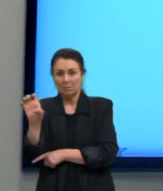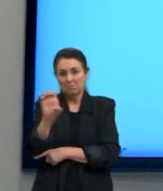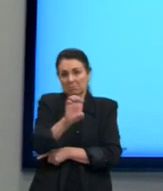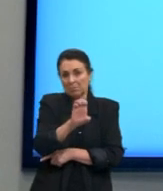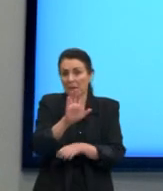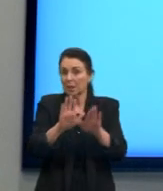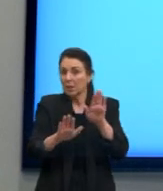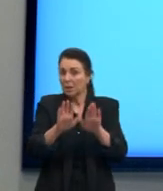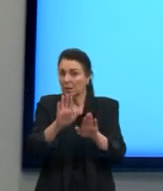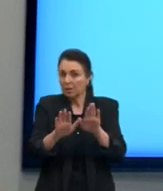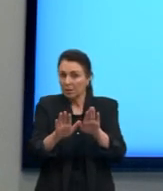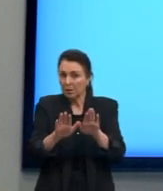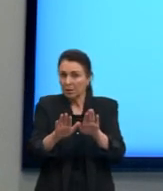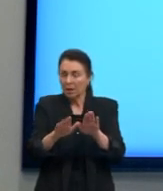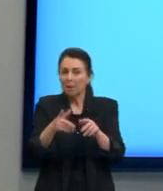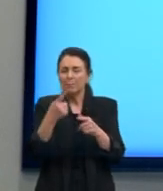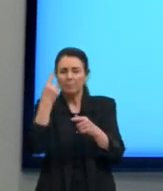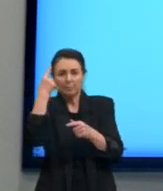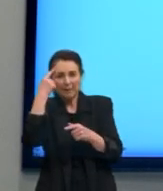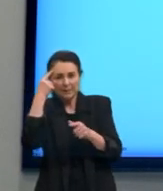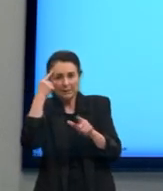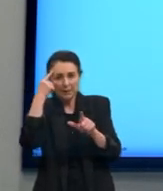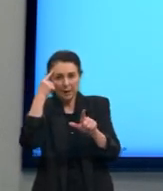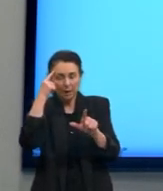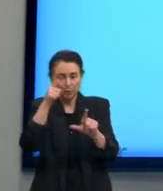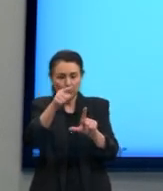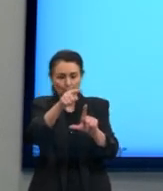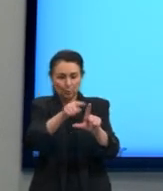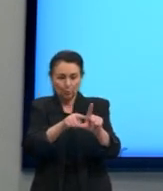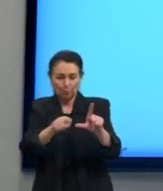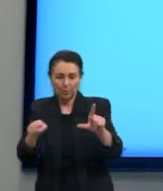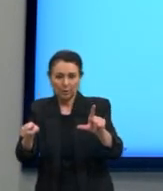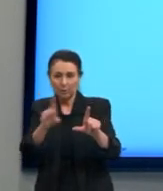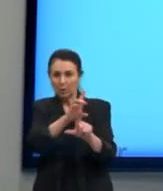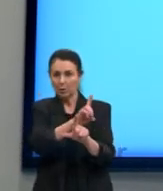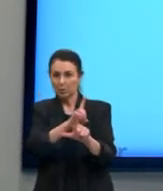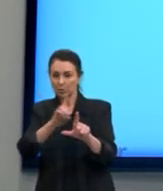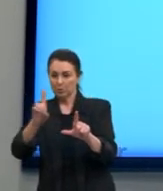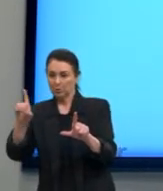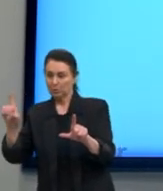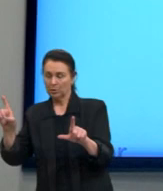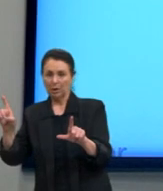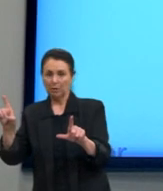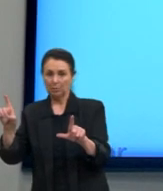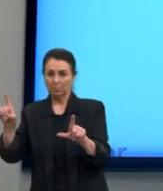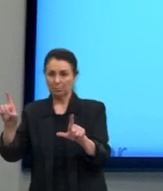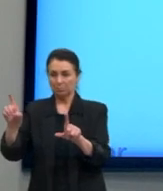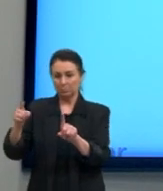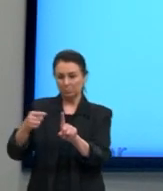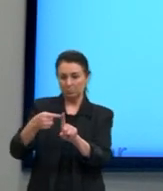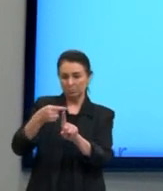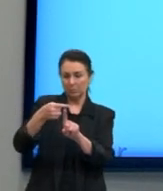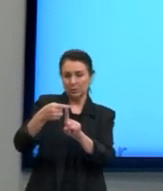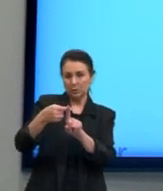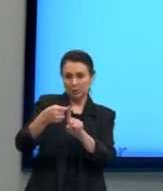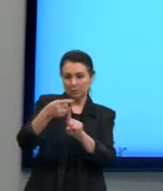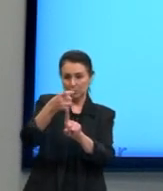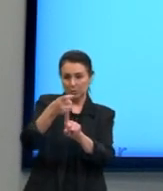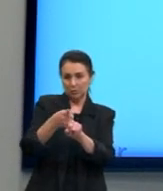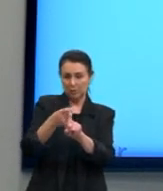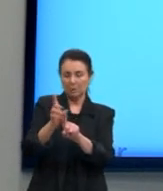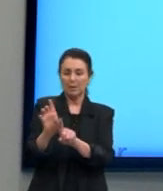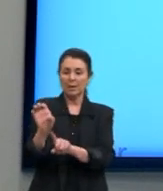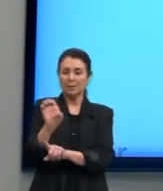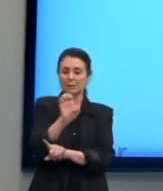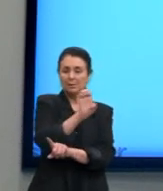em casa a gente pensar em um plano cartesiano também né direita eu estou indo para o lado positivo do X né e